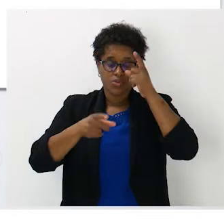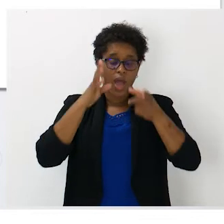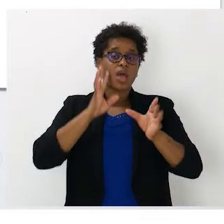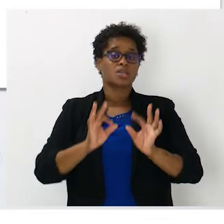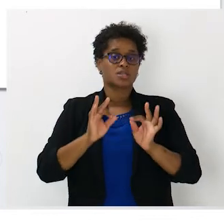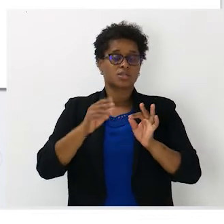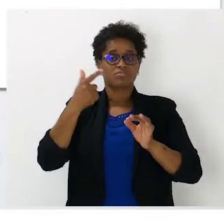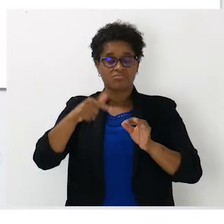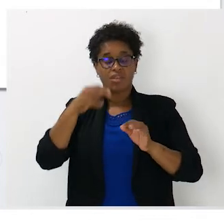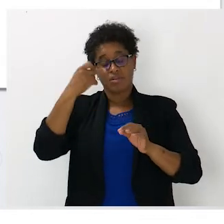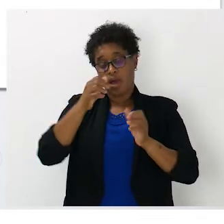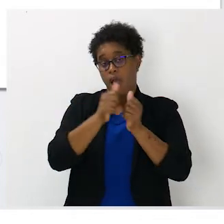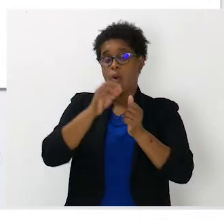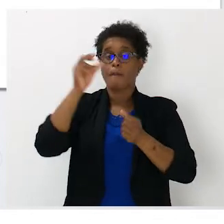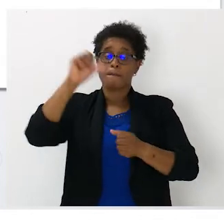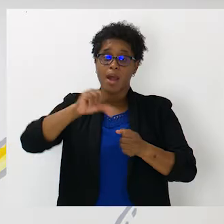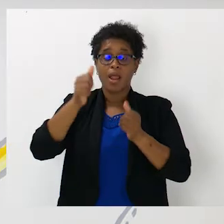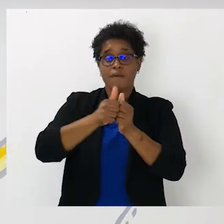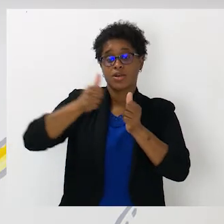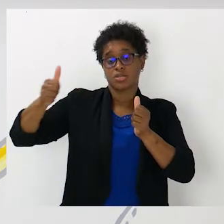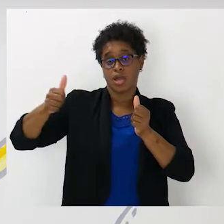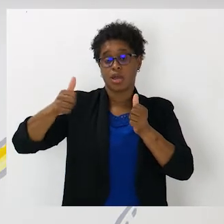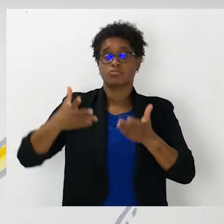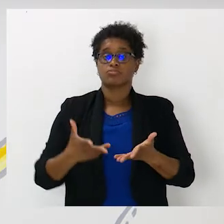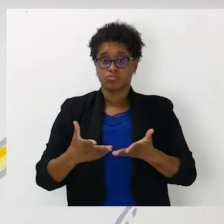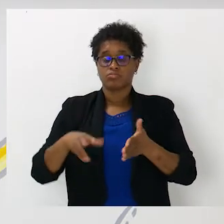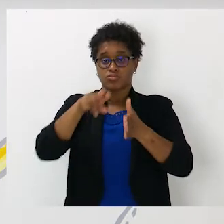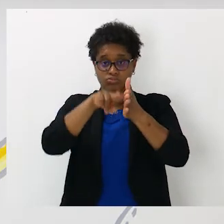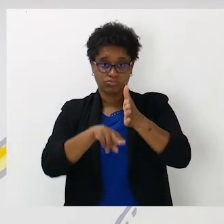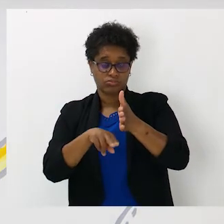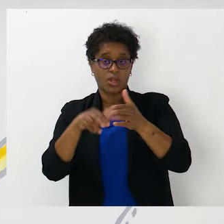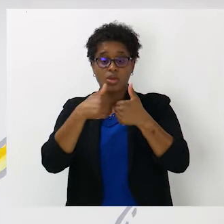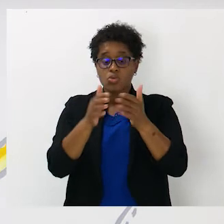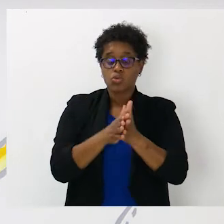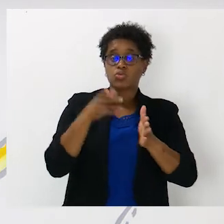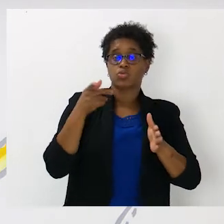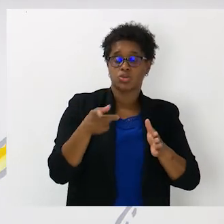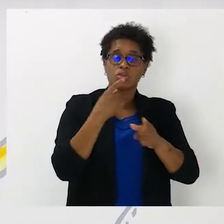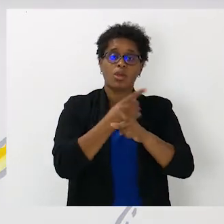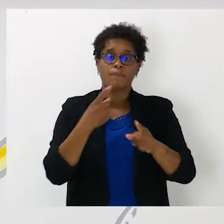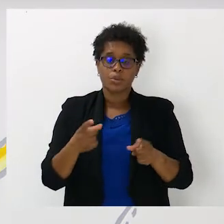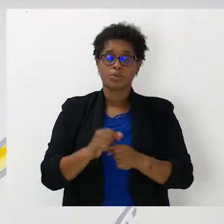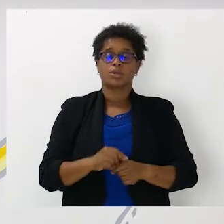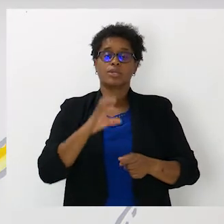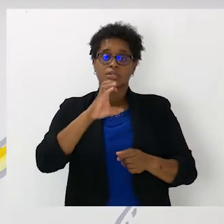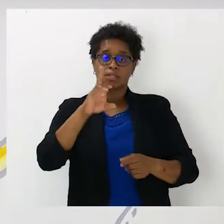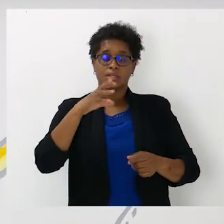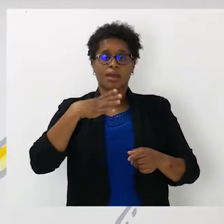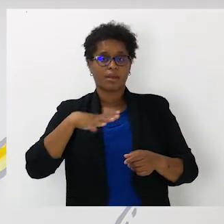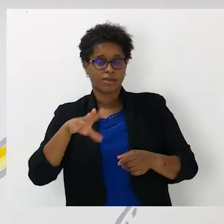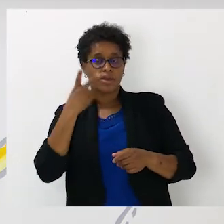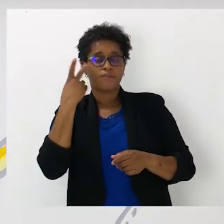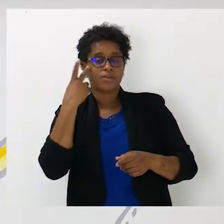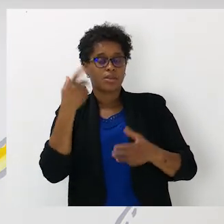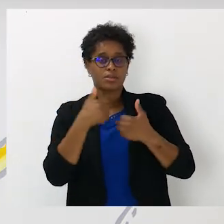mal afastado do túmulo. Portanto, tudo isto é por causa da crença na vida